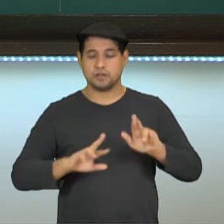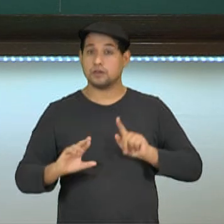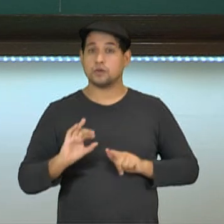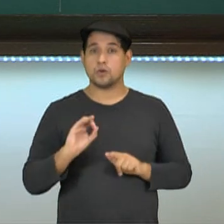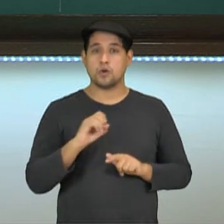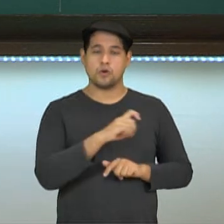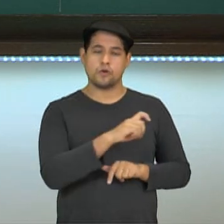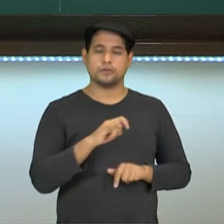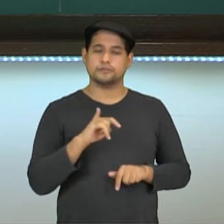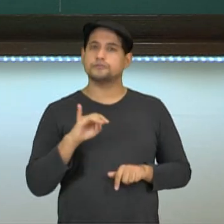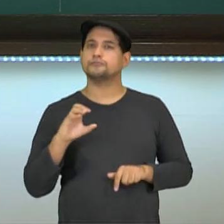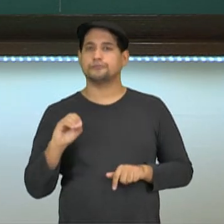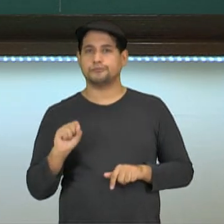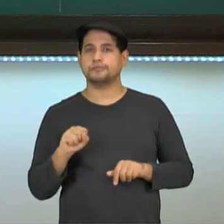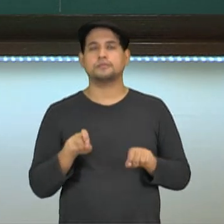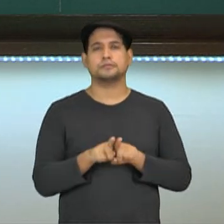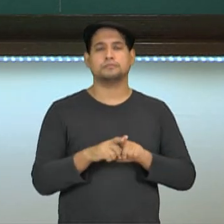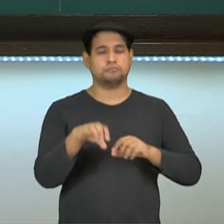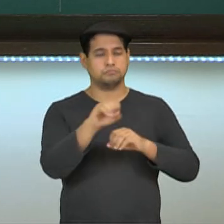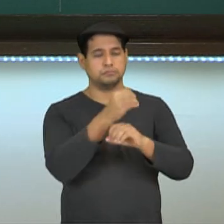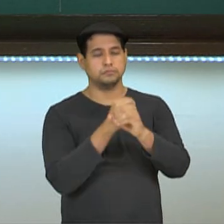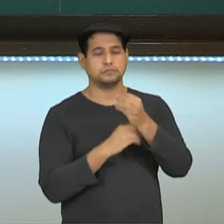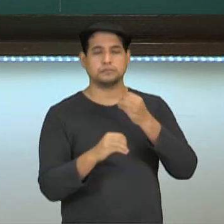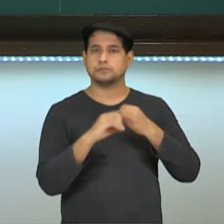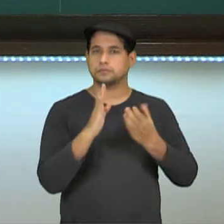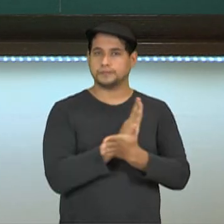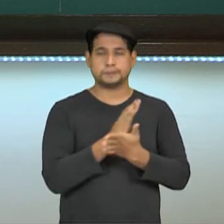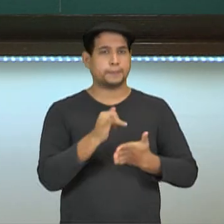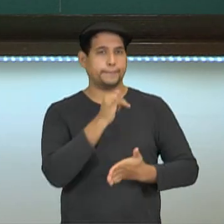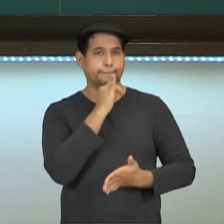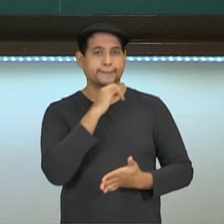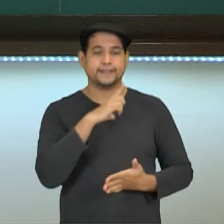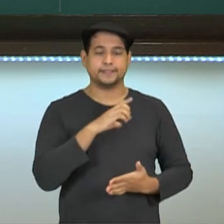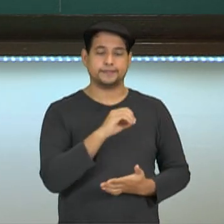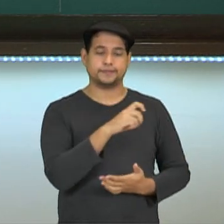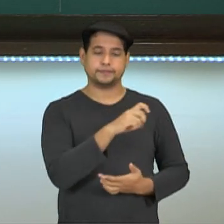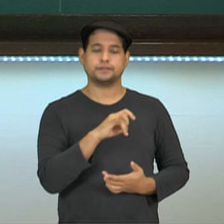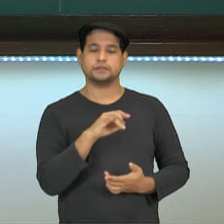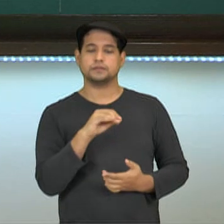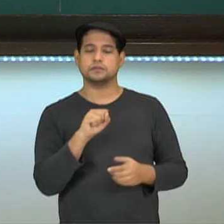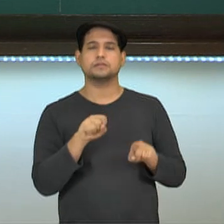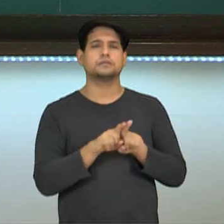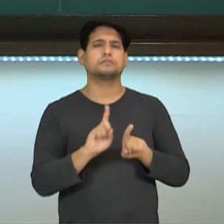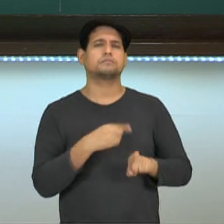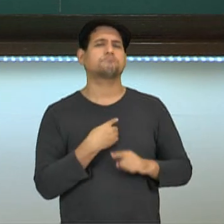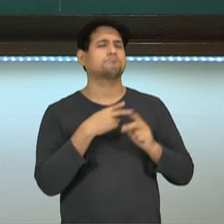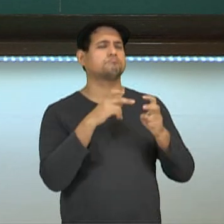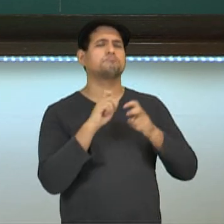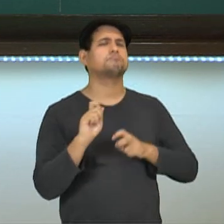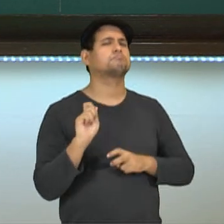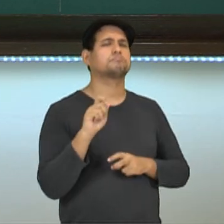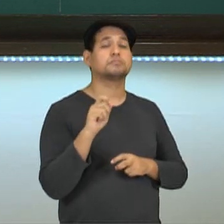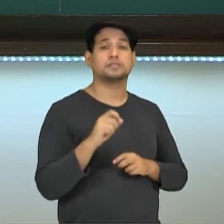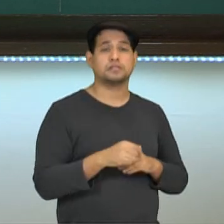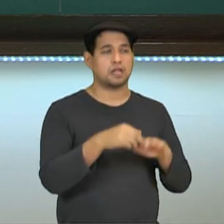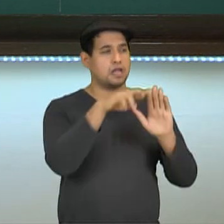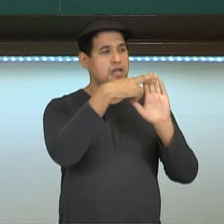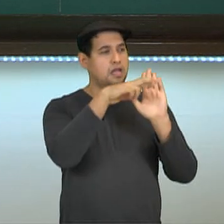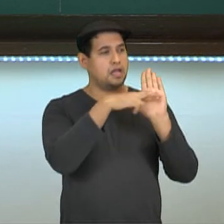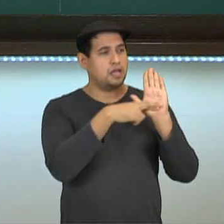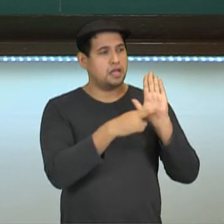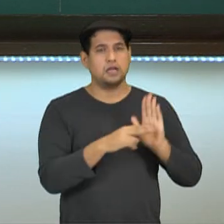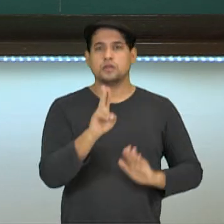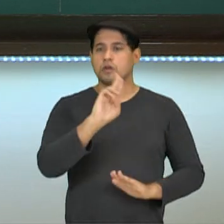óxidos, iônicos e moleculares, vimos alguns exemplos de óxidos aí e vimos aí também as regras